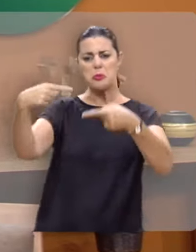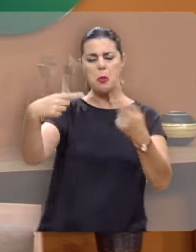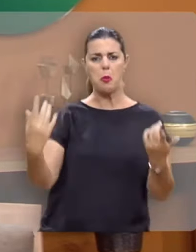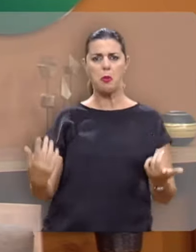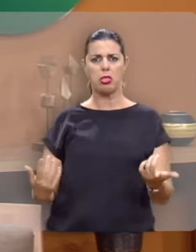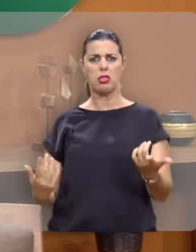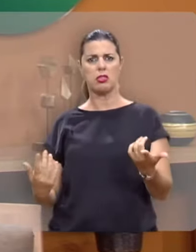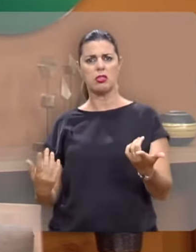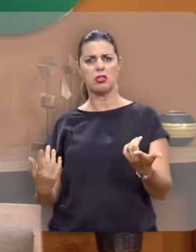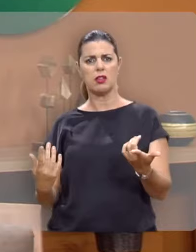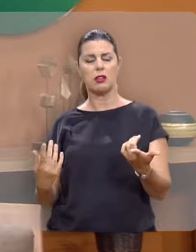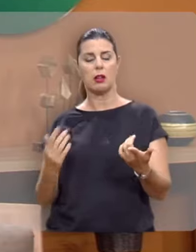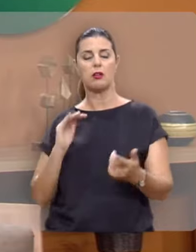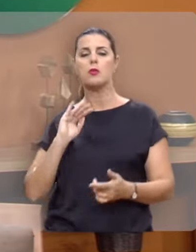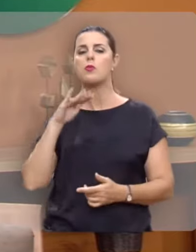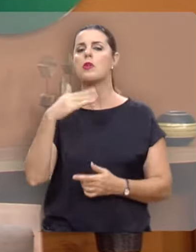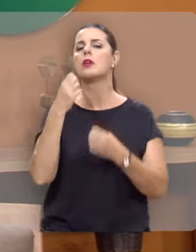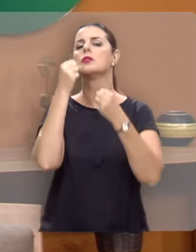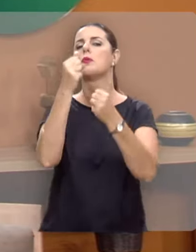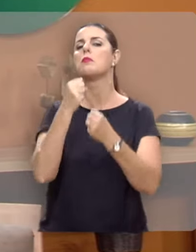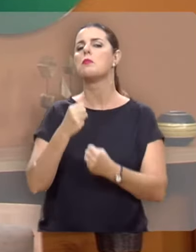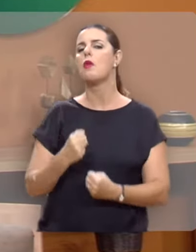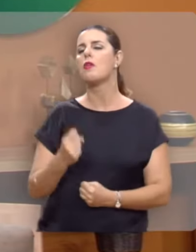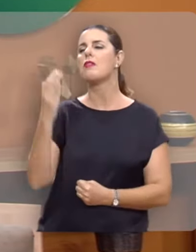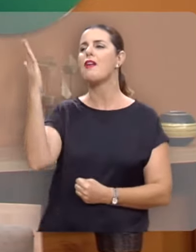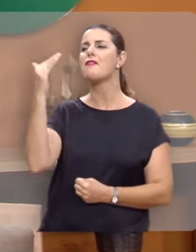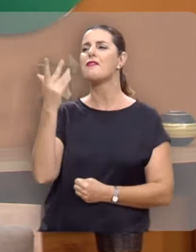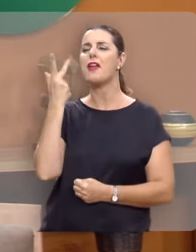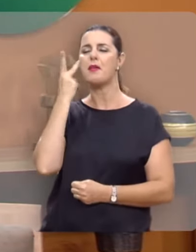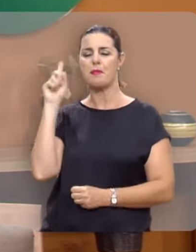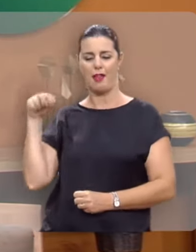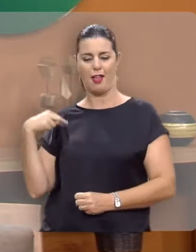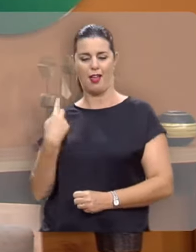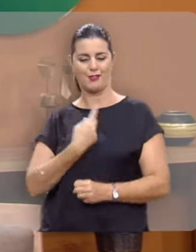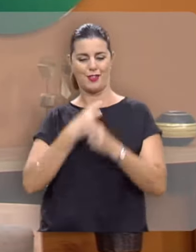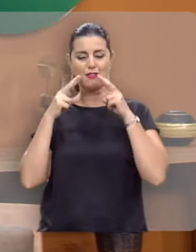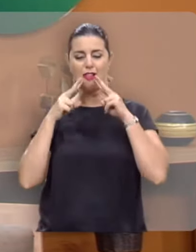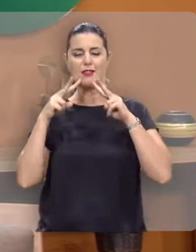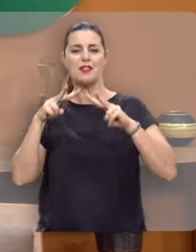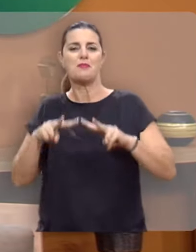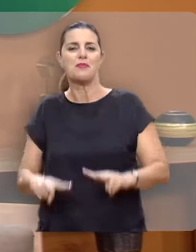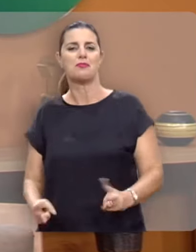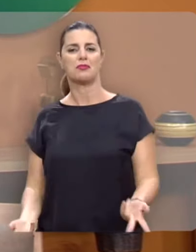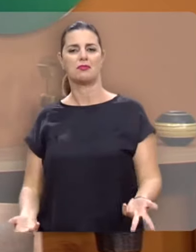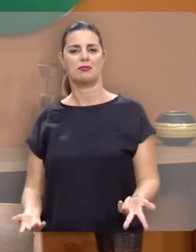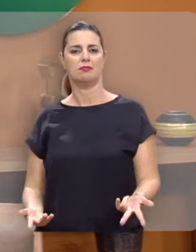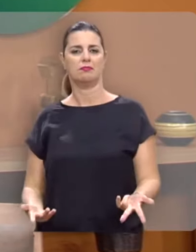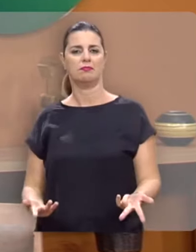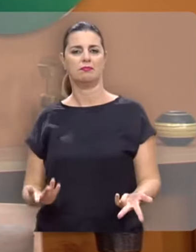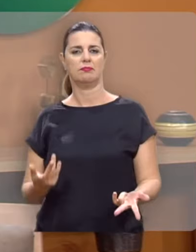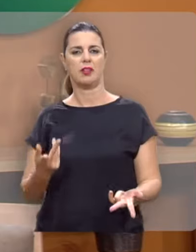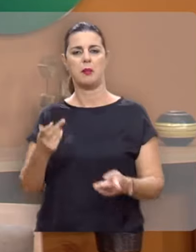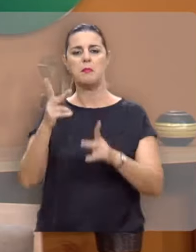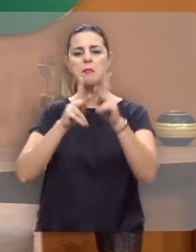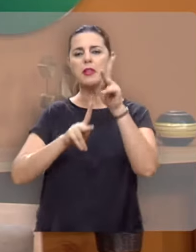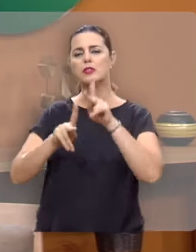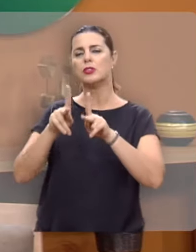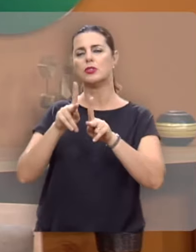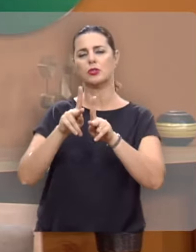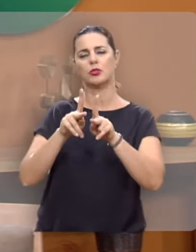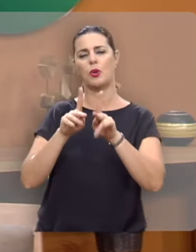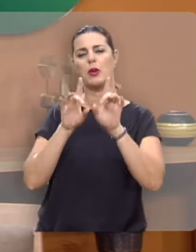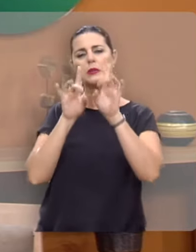às outras. Quando o poder vem é para nós testemunharmos da pessoa